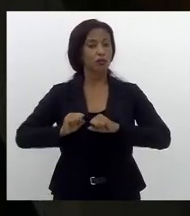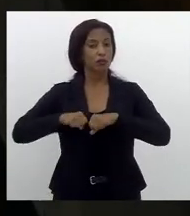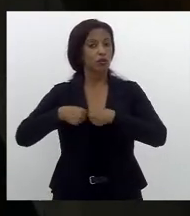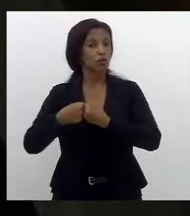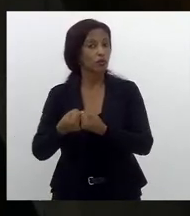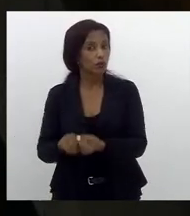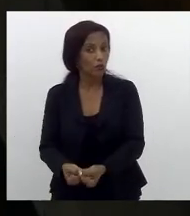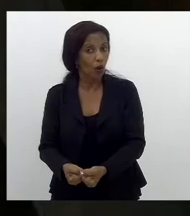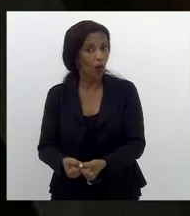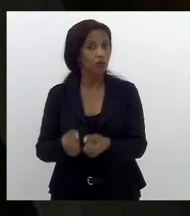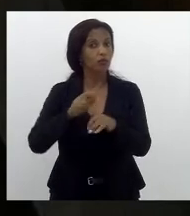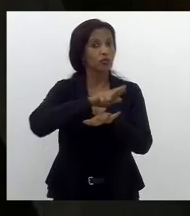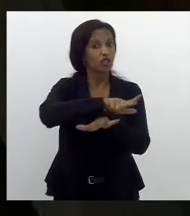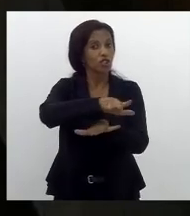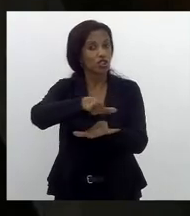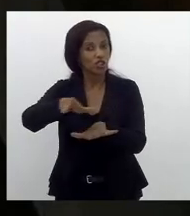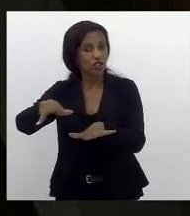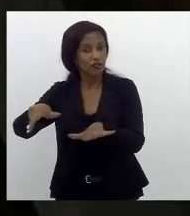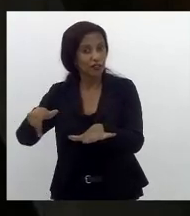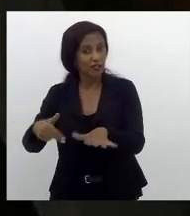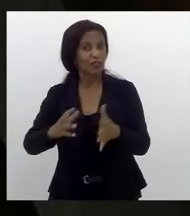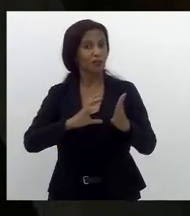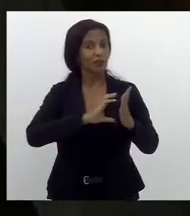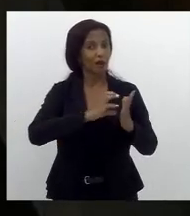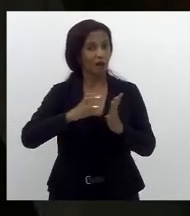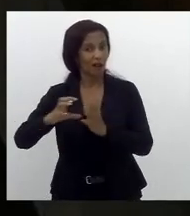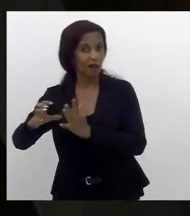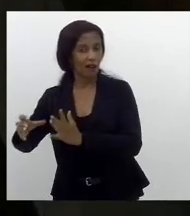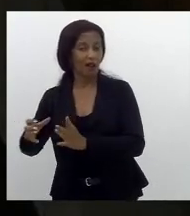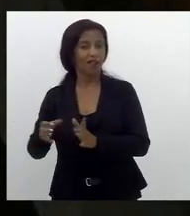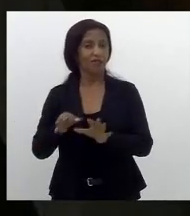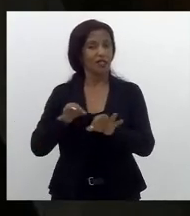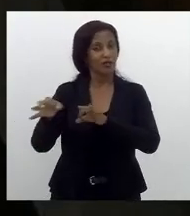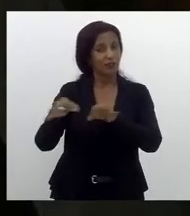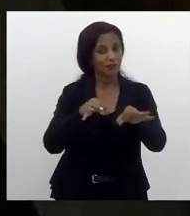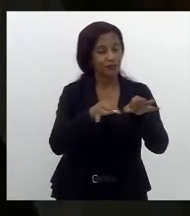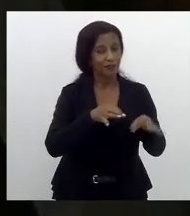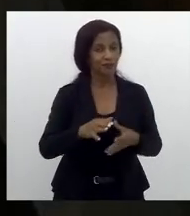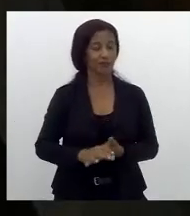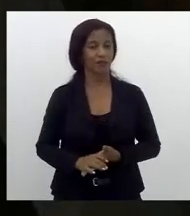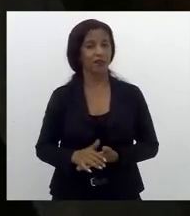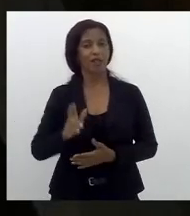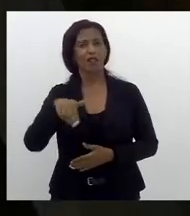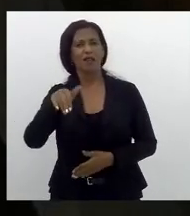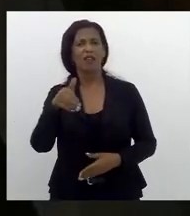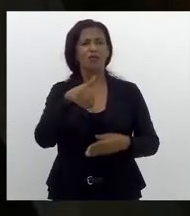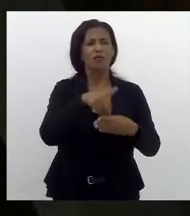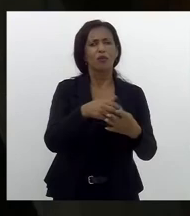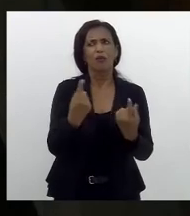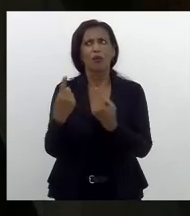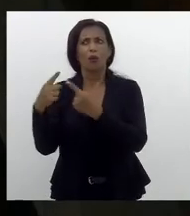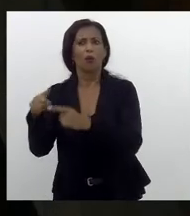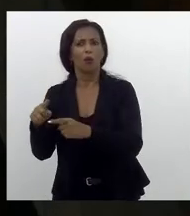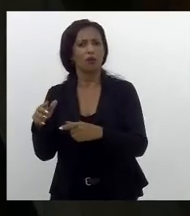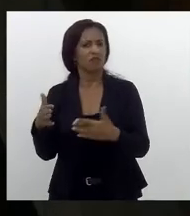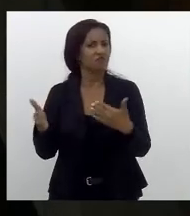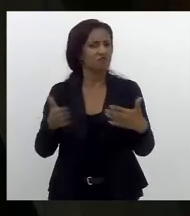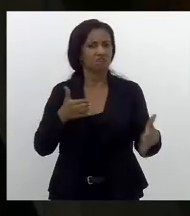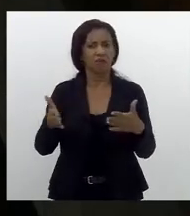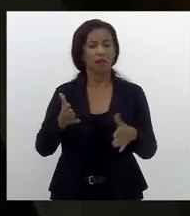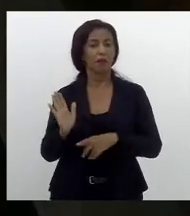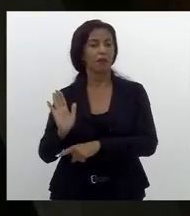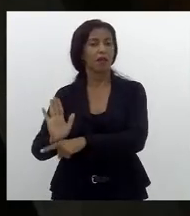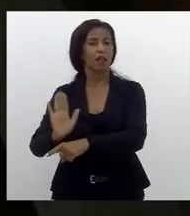esforços de diferentes bancadas, de diferentes perspectivas, de quem votou a favor ou votou contra, para